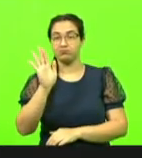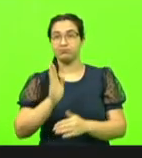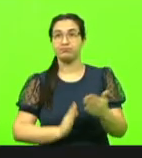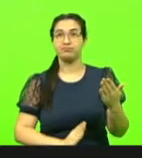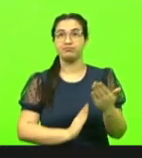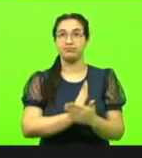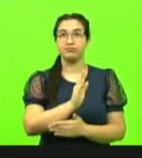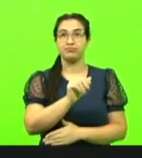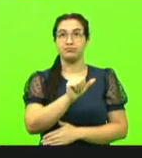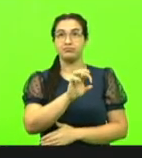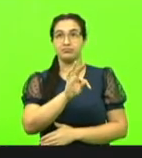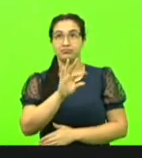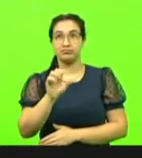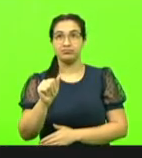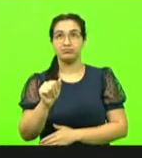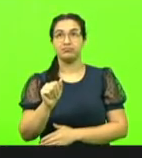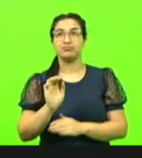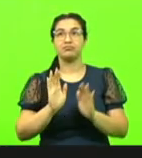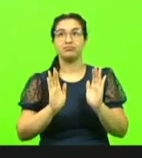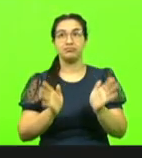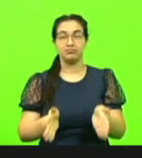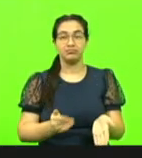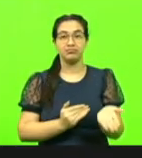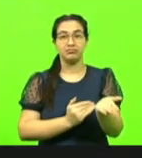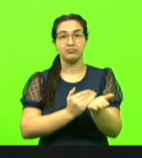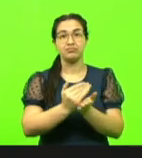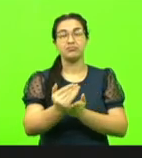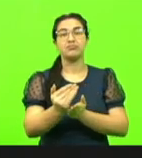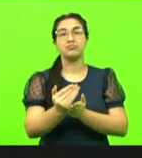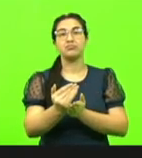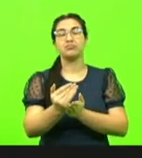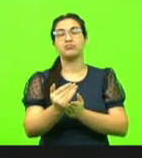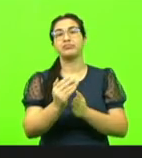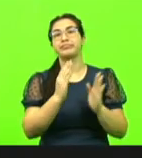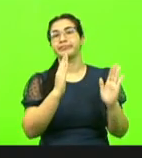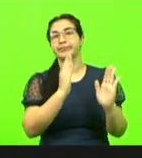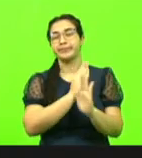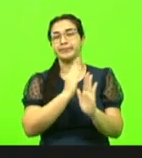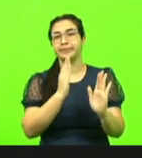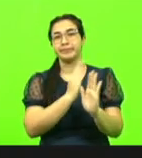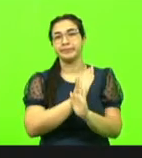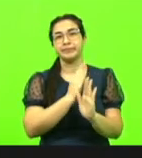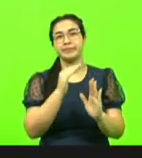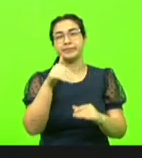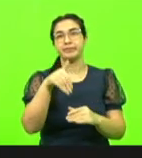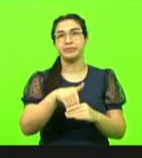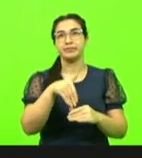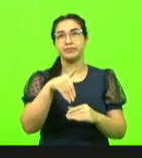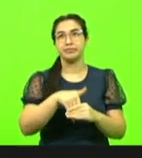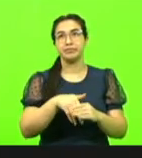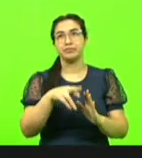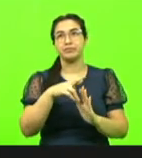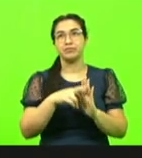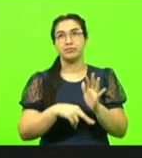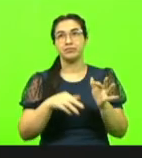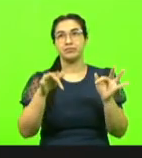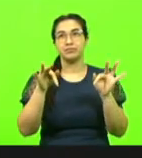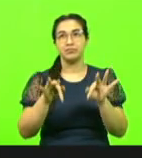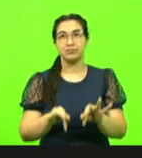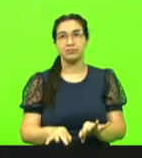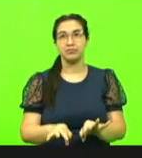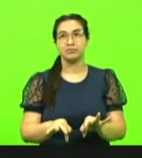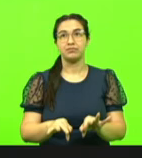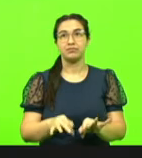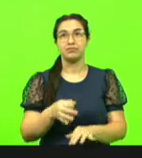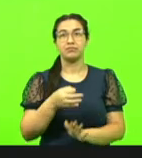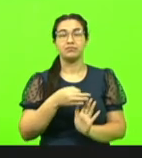ata, e coloco já em apreciação e votação o relatório final do